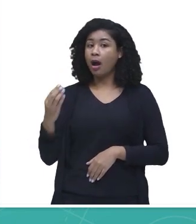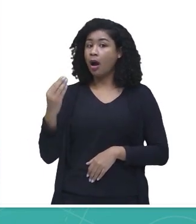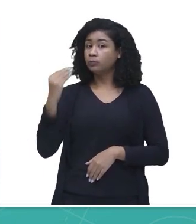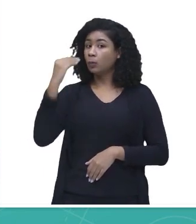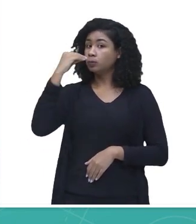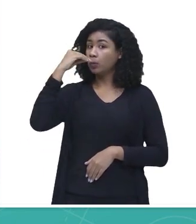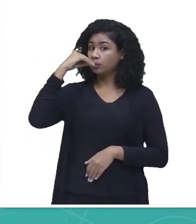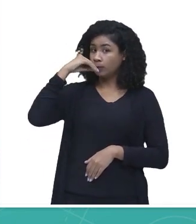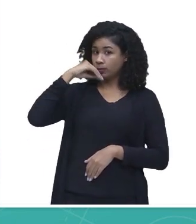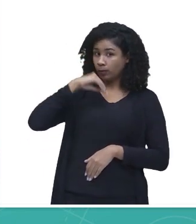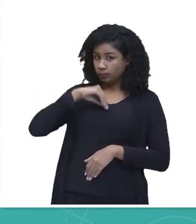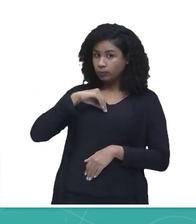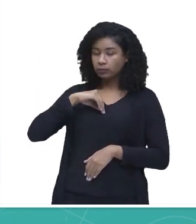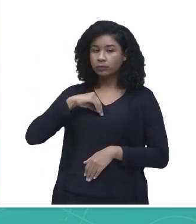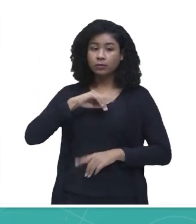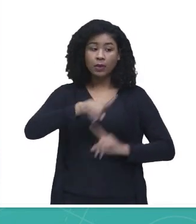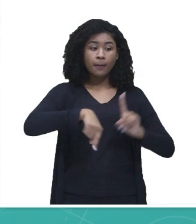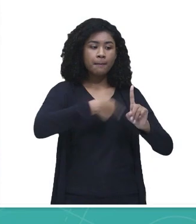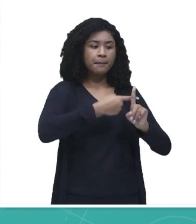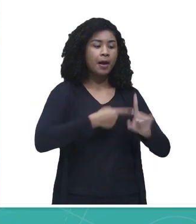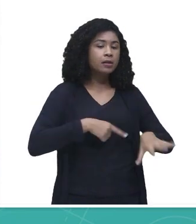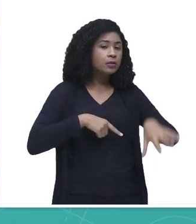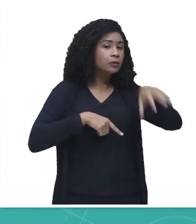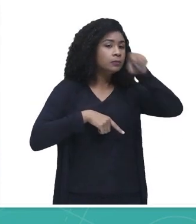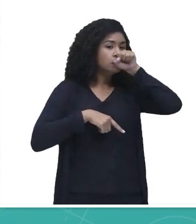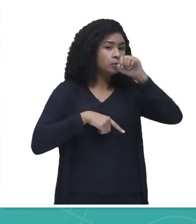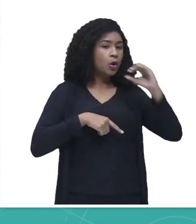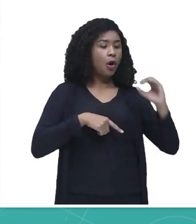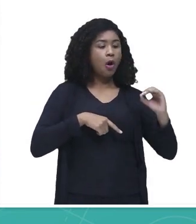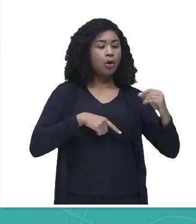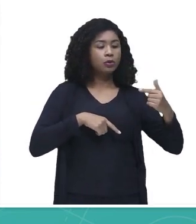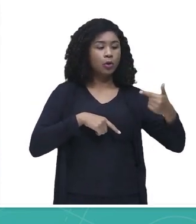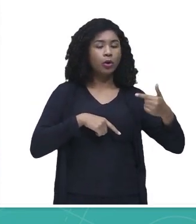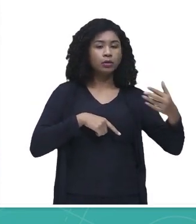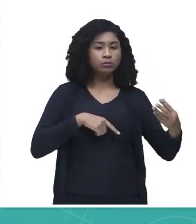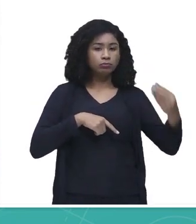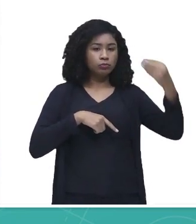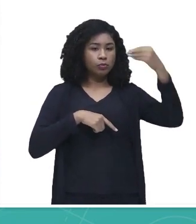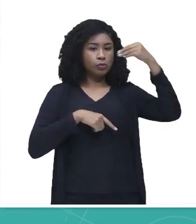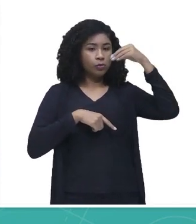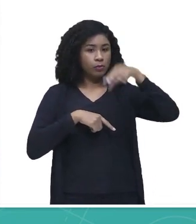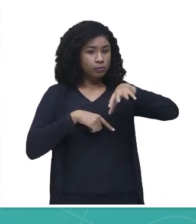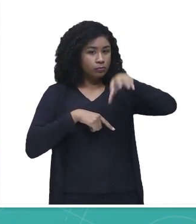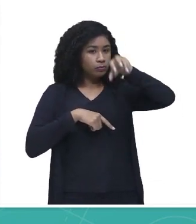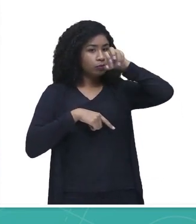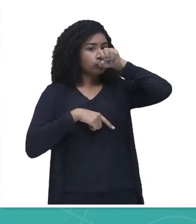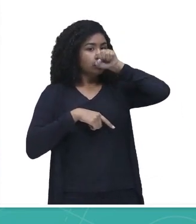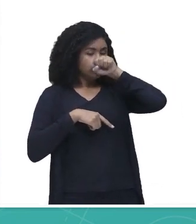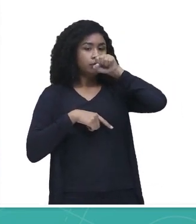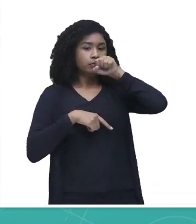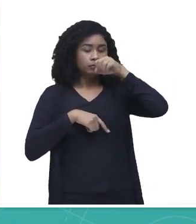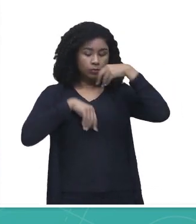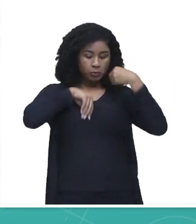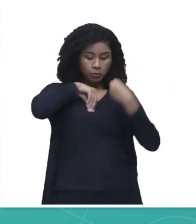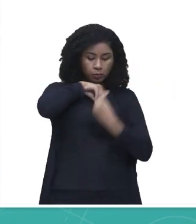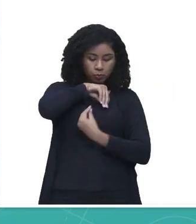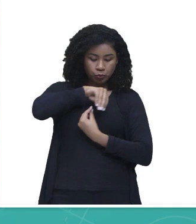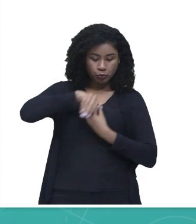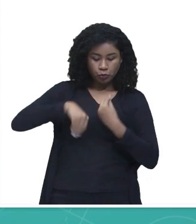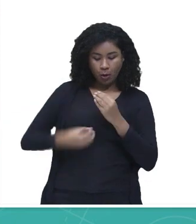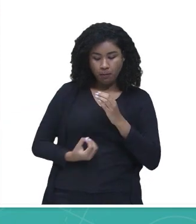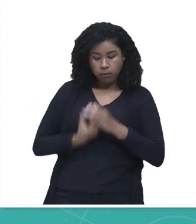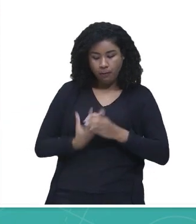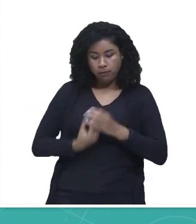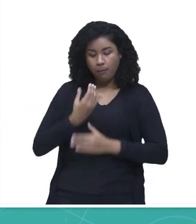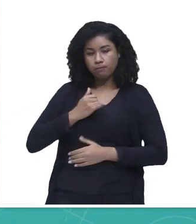o funcionamento correto do nosso corpo, né? Os batimentos cardíacos, né? A circulação do sangue, levando os